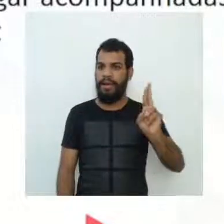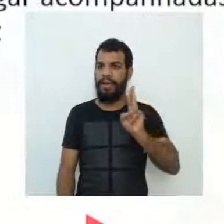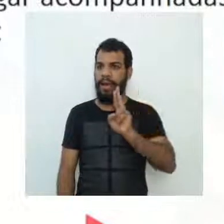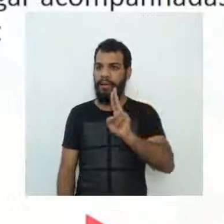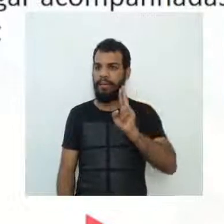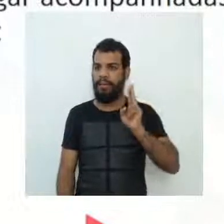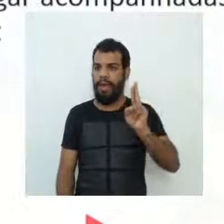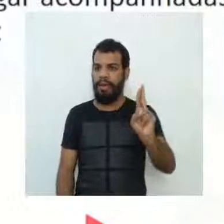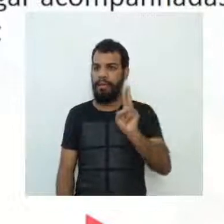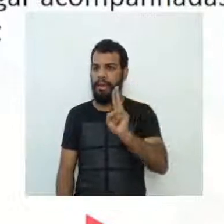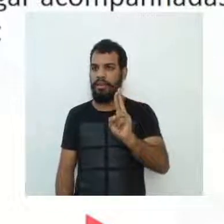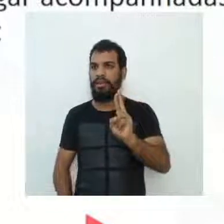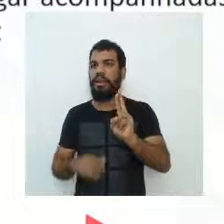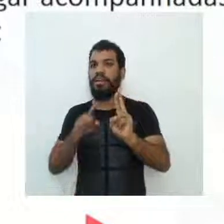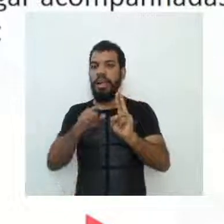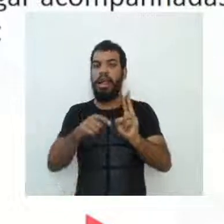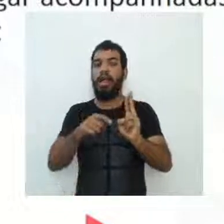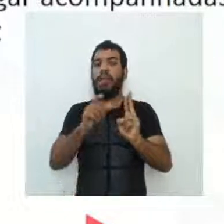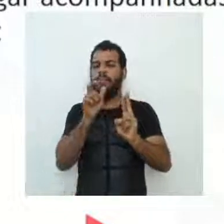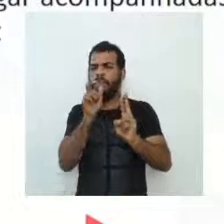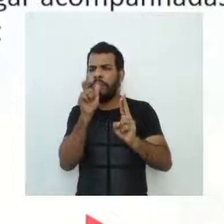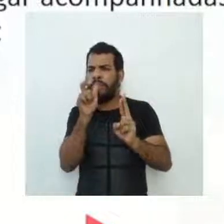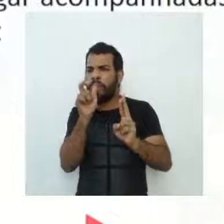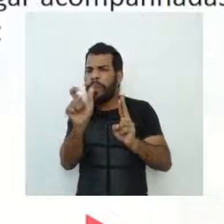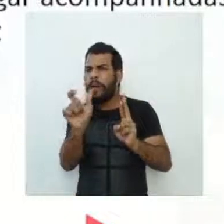vai modificar a pronúncia, né?